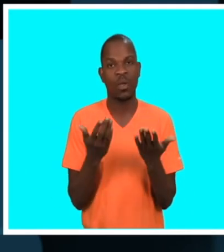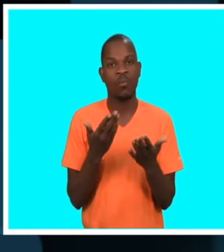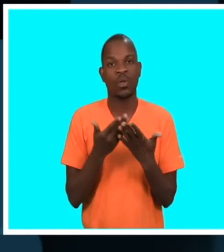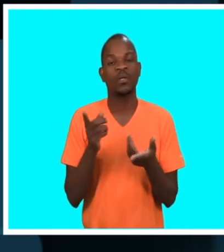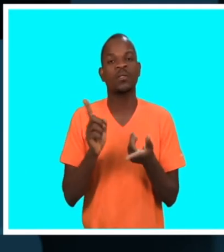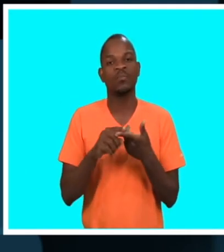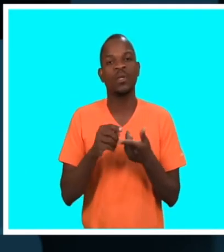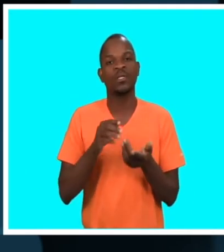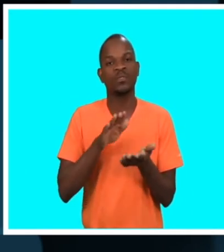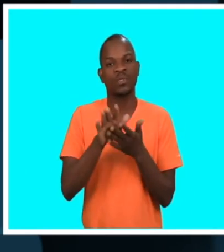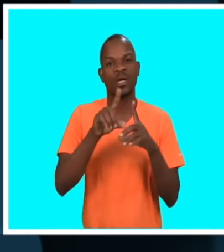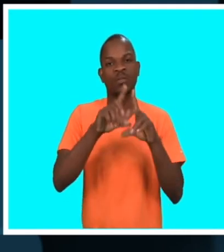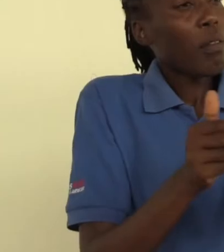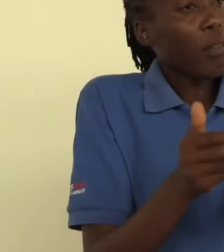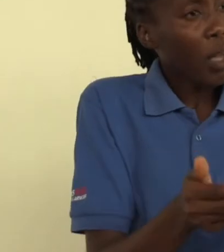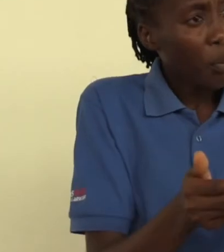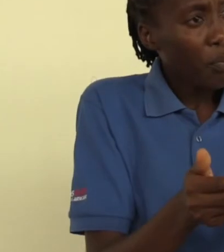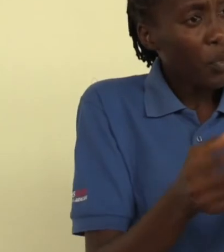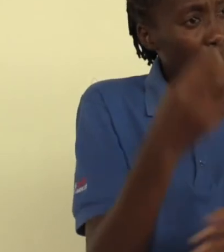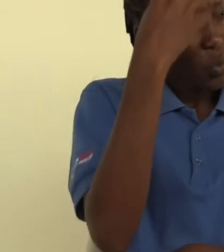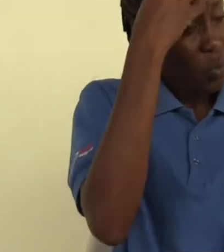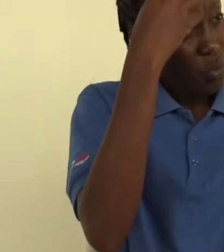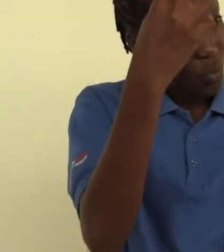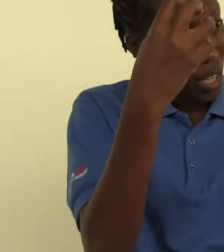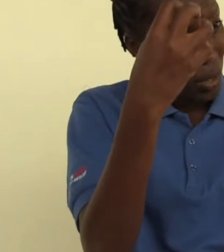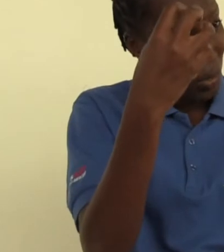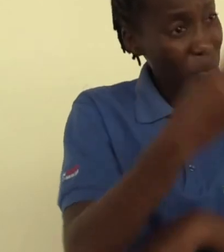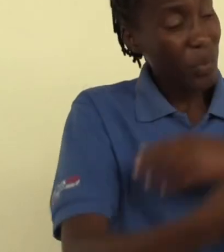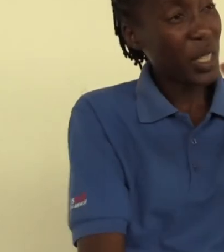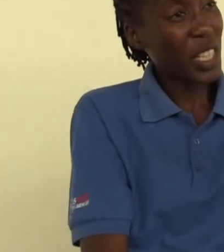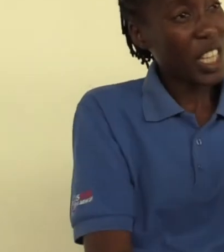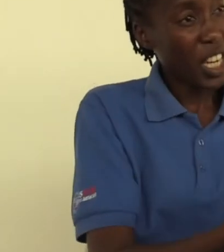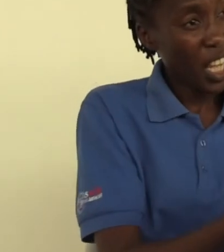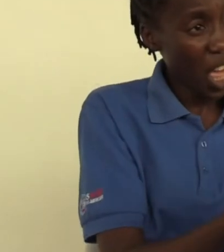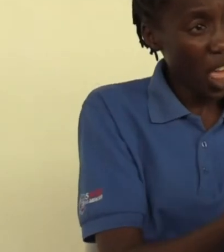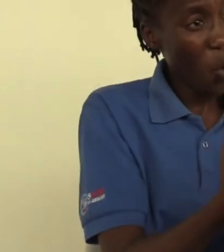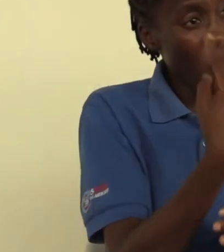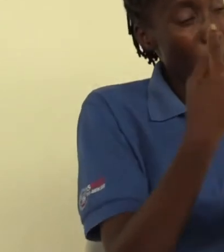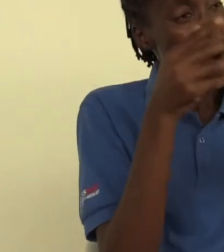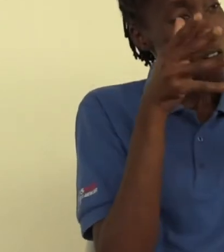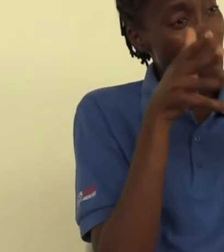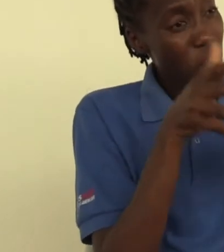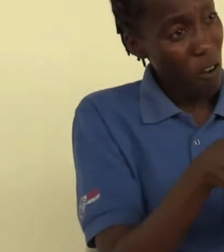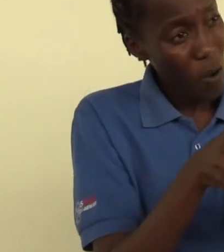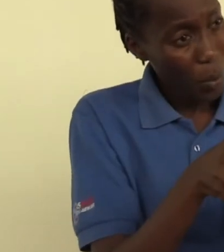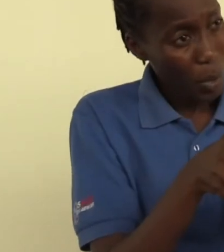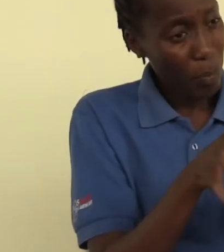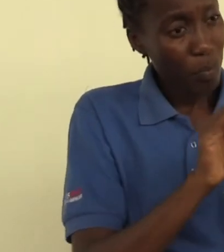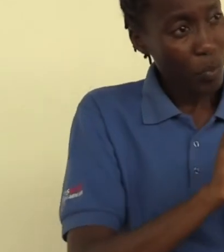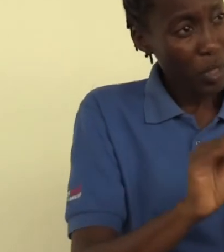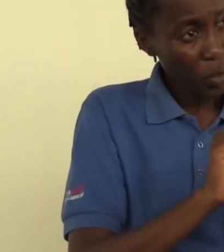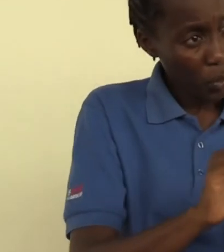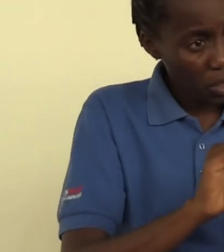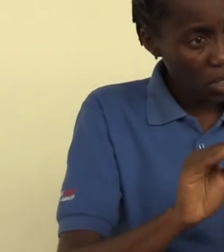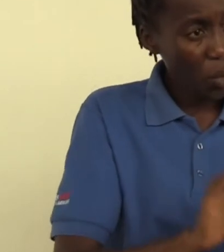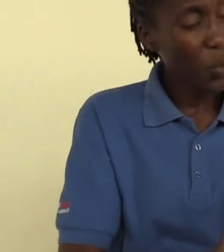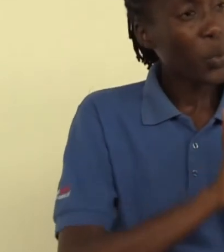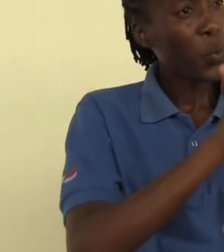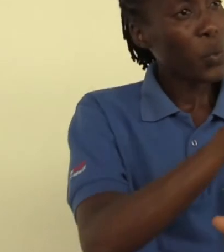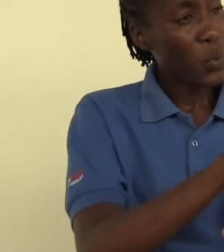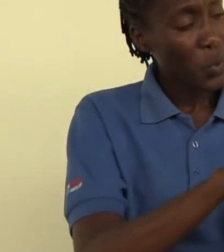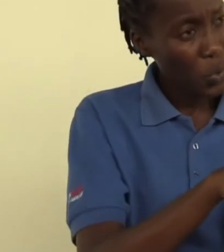para não falar do transporte. O governo, criar condições de educação inclusiva,